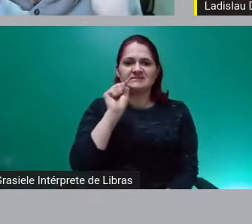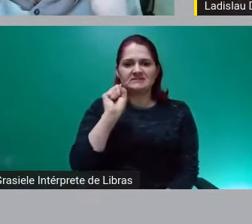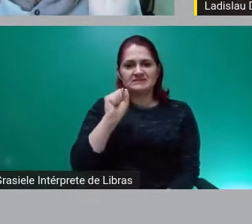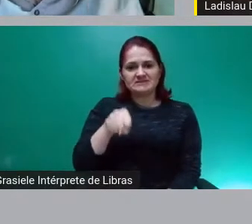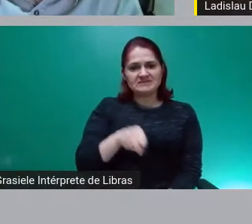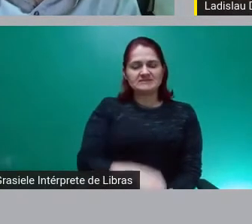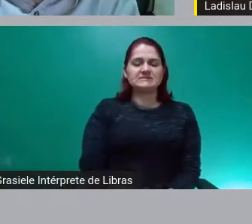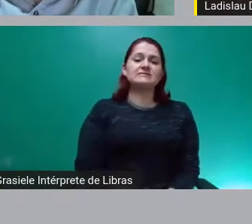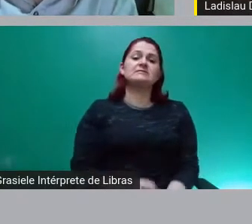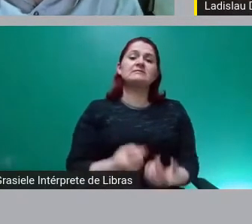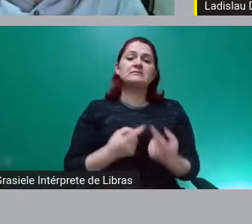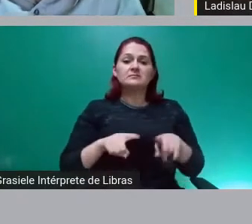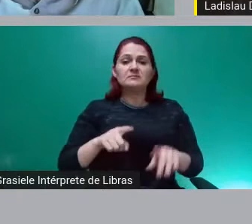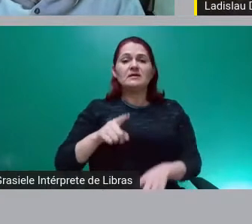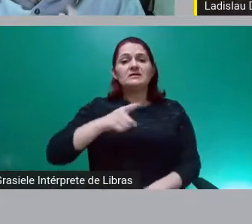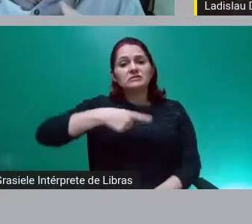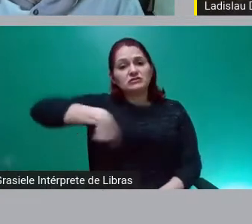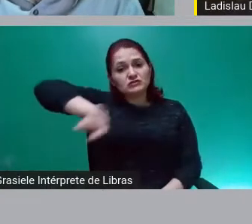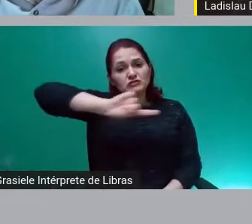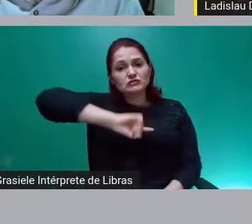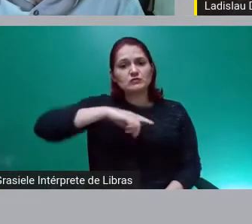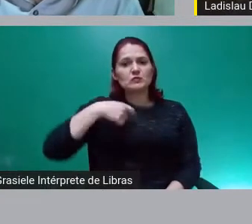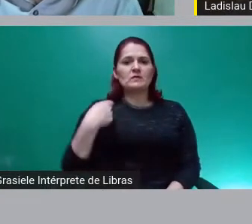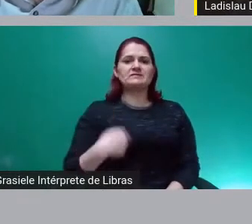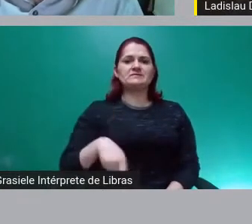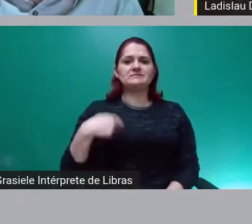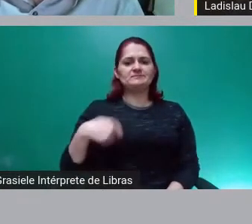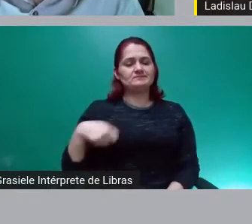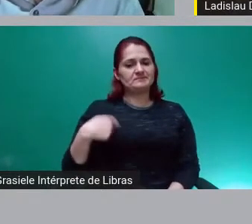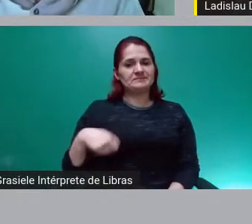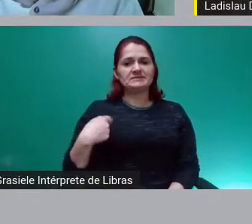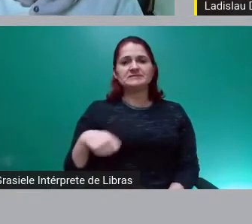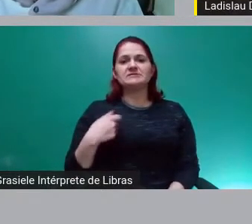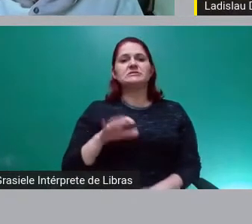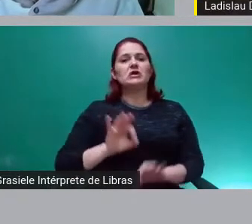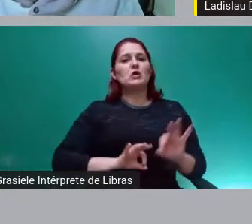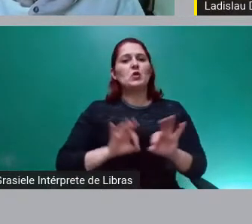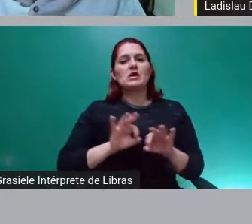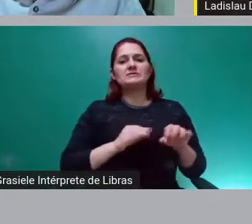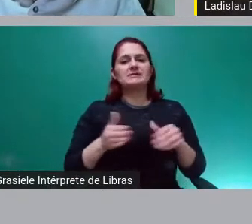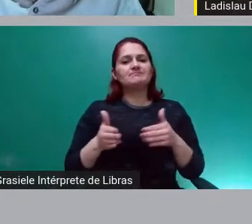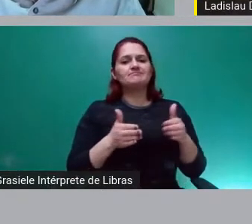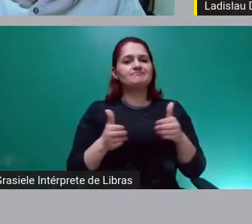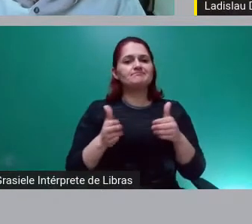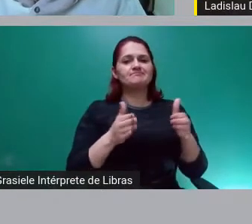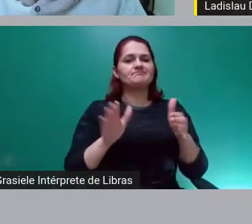estabelecer elementos para caminhar para esse futuro. Senão,